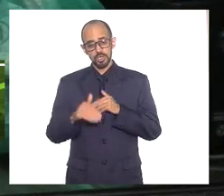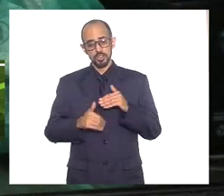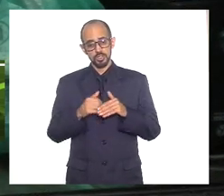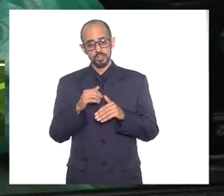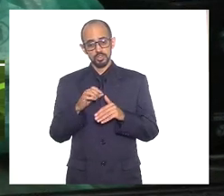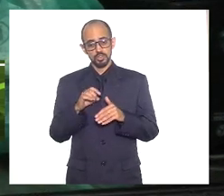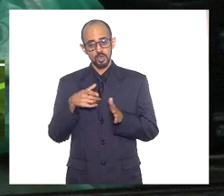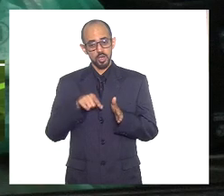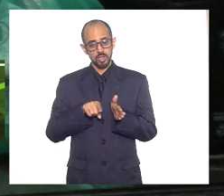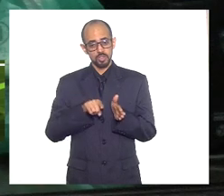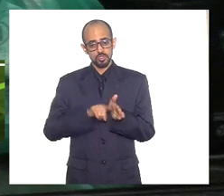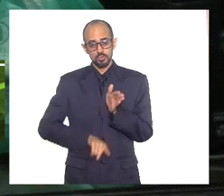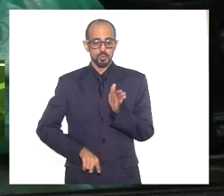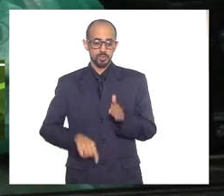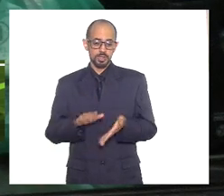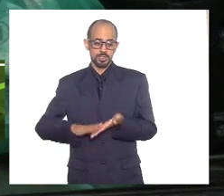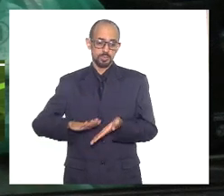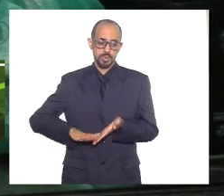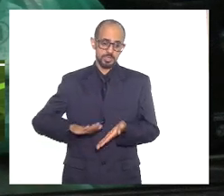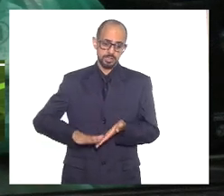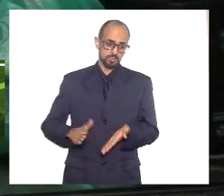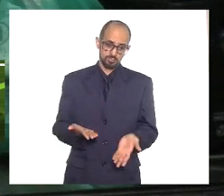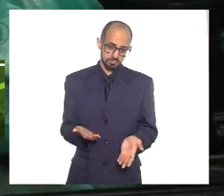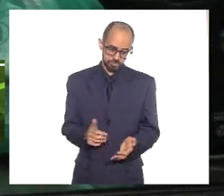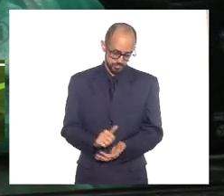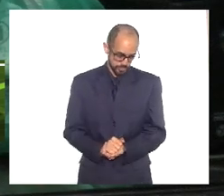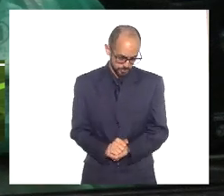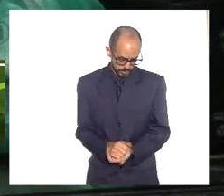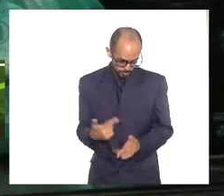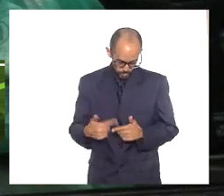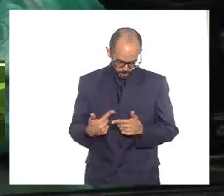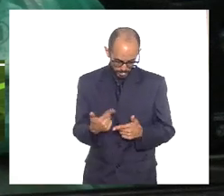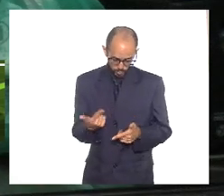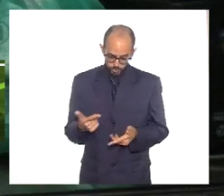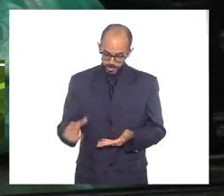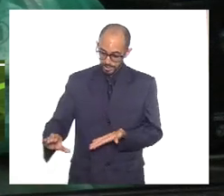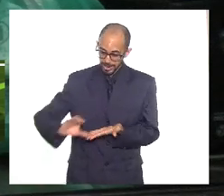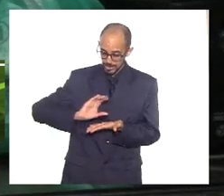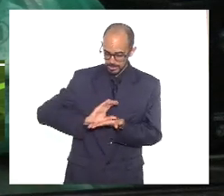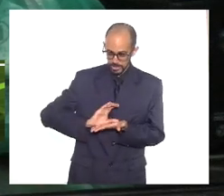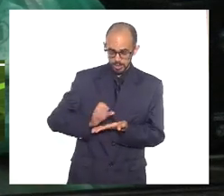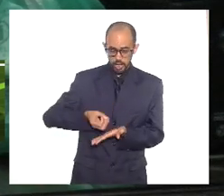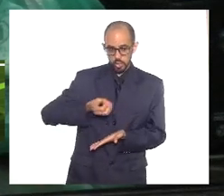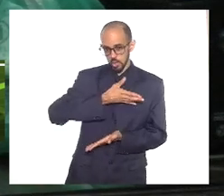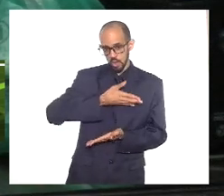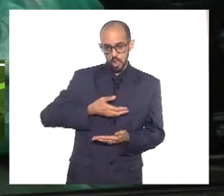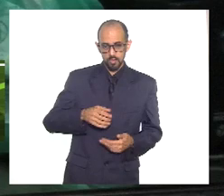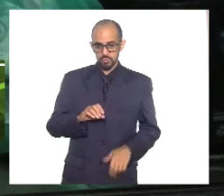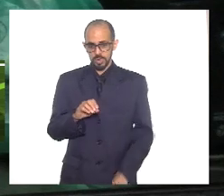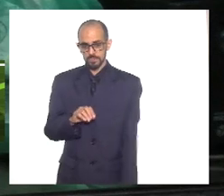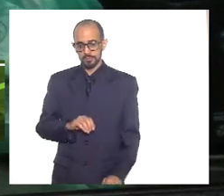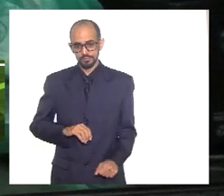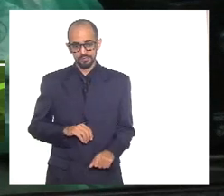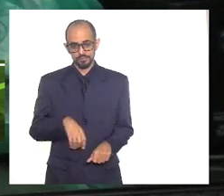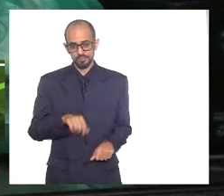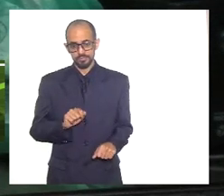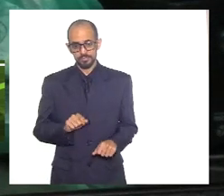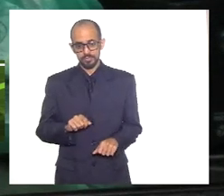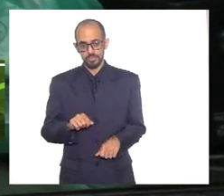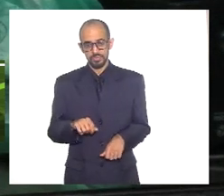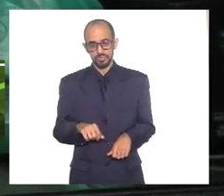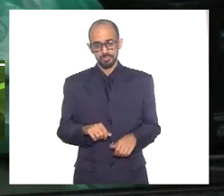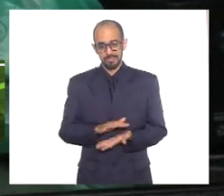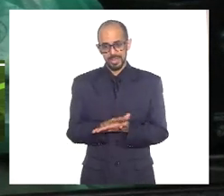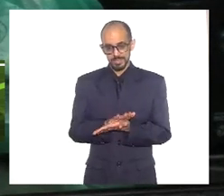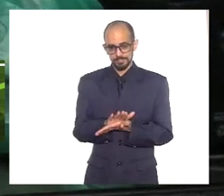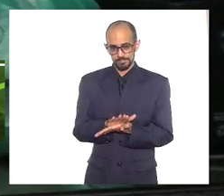a despesa, né? Porque não entra receita nova, nem individual, nem patronal. Então, o